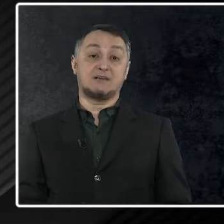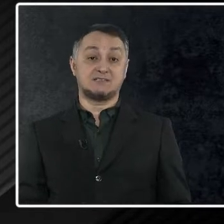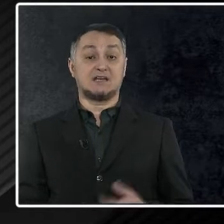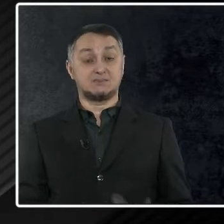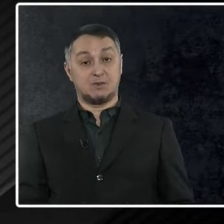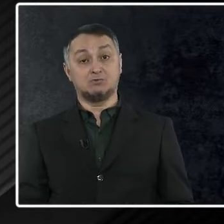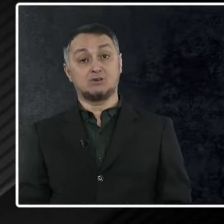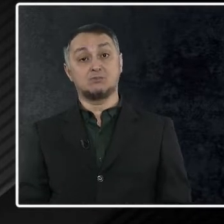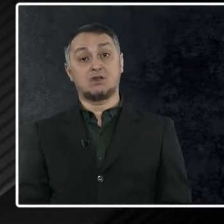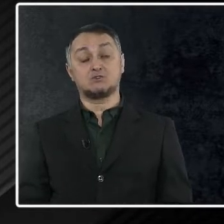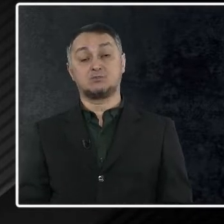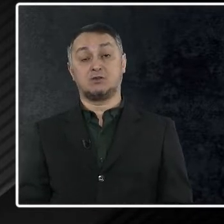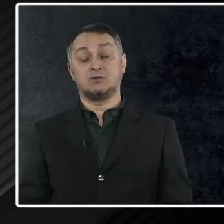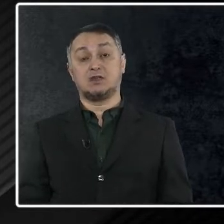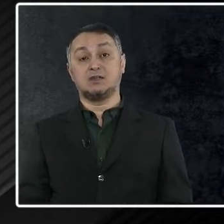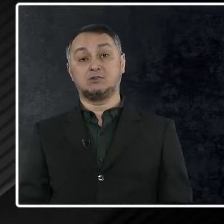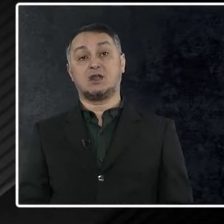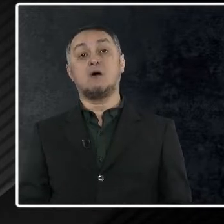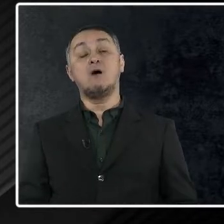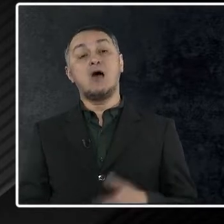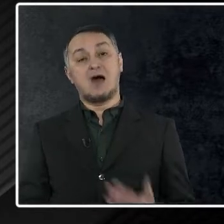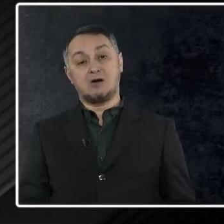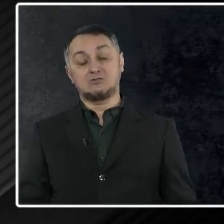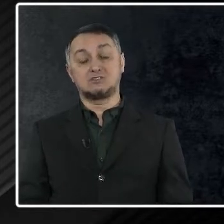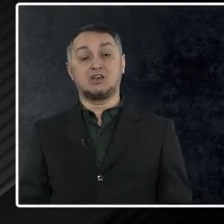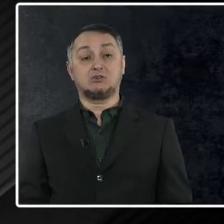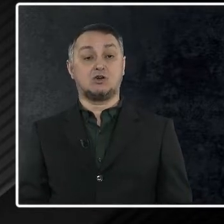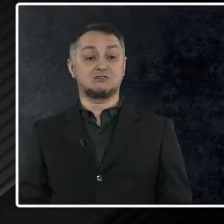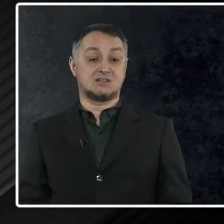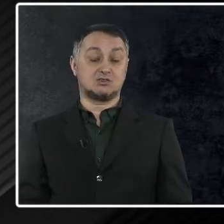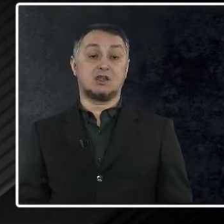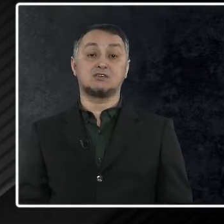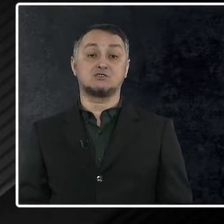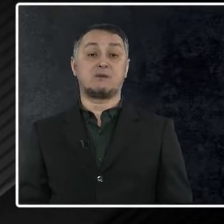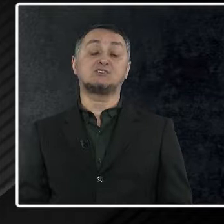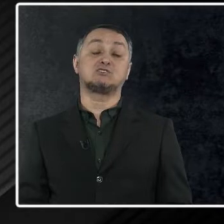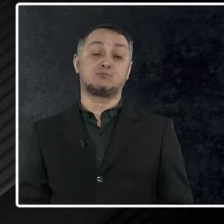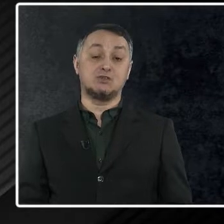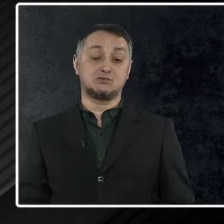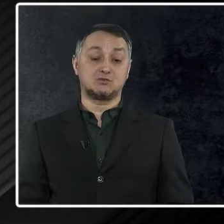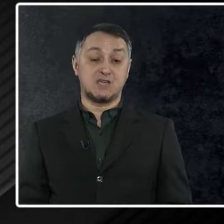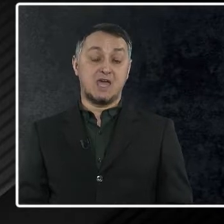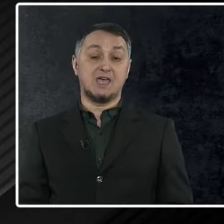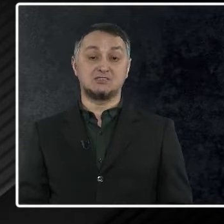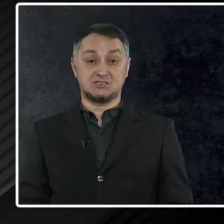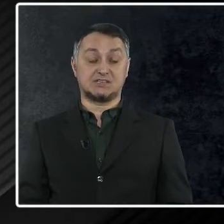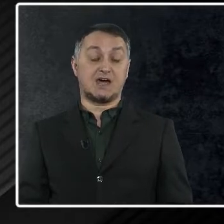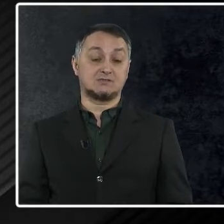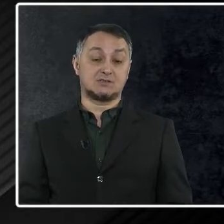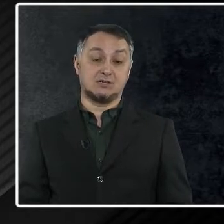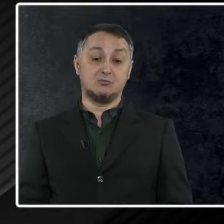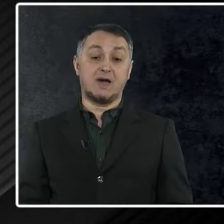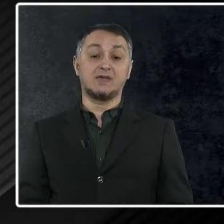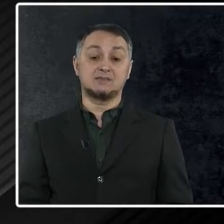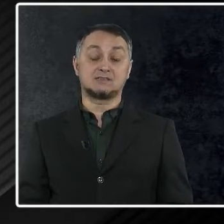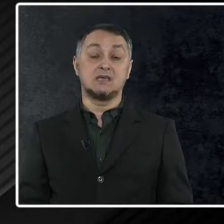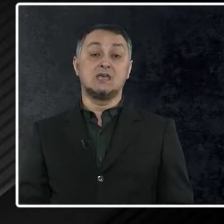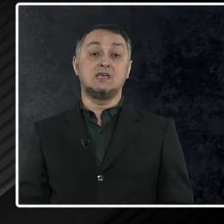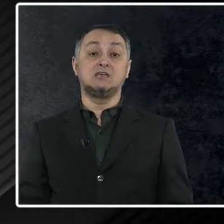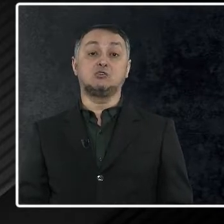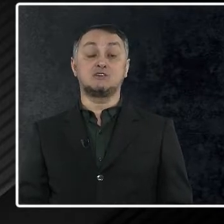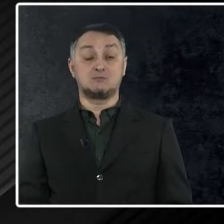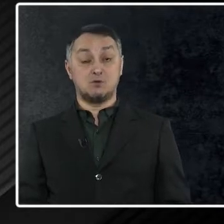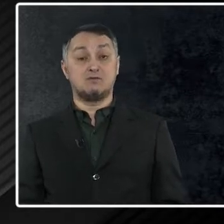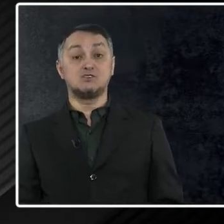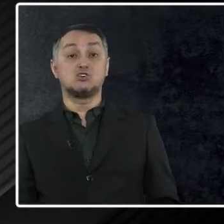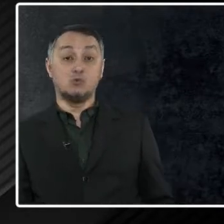são repassadas pelo Tribunal Superior Eleitoral aos diretórios nacionais dos partidos políticos registrados aqui no país.